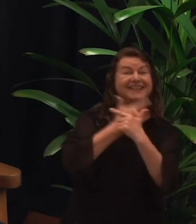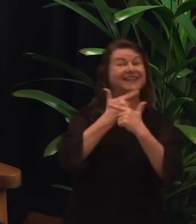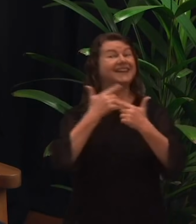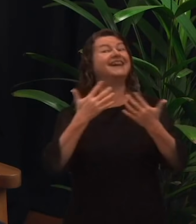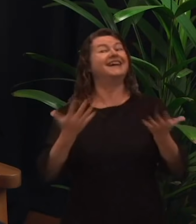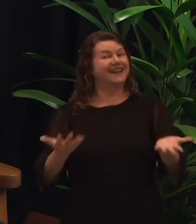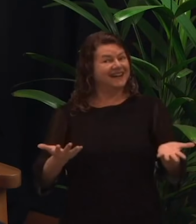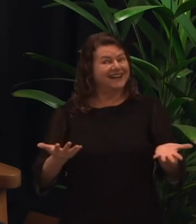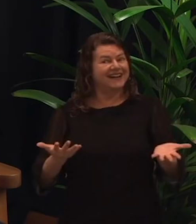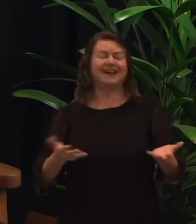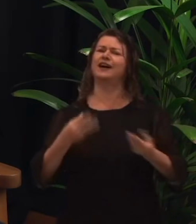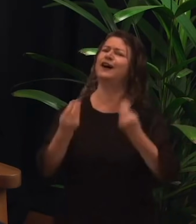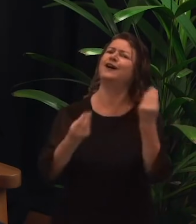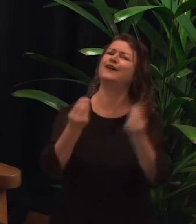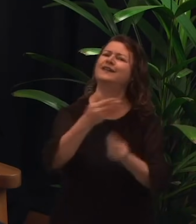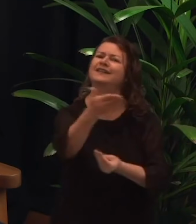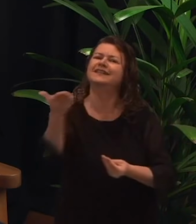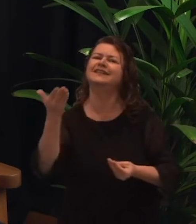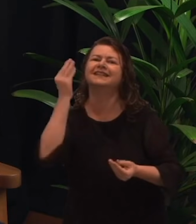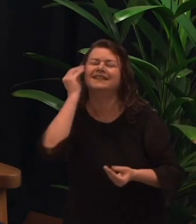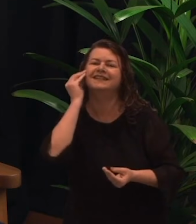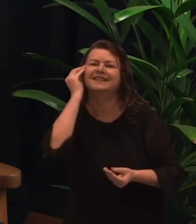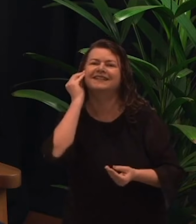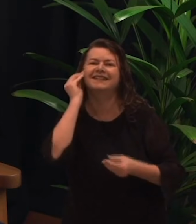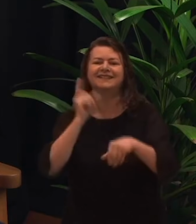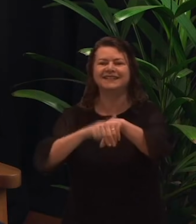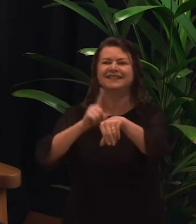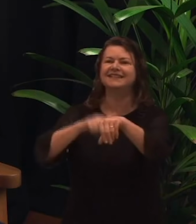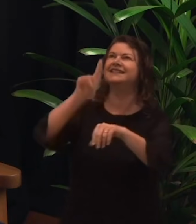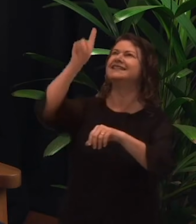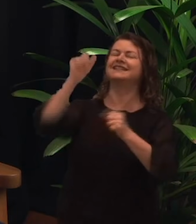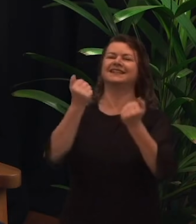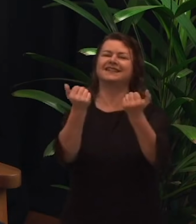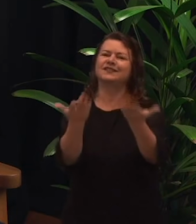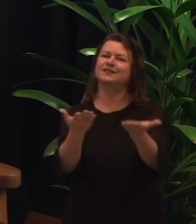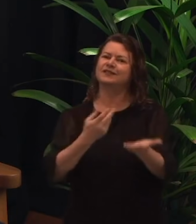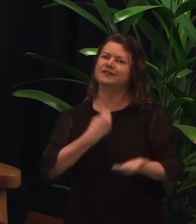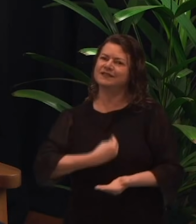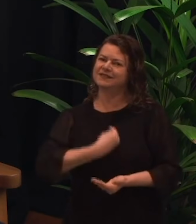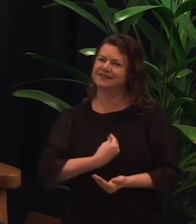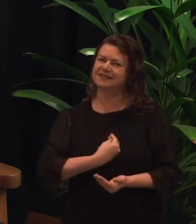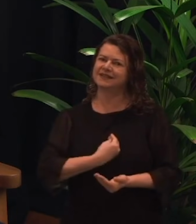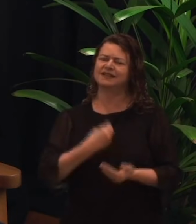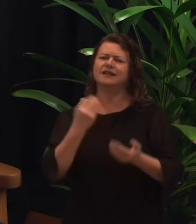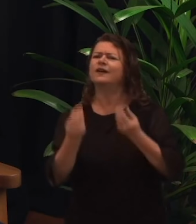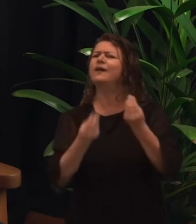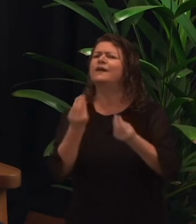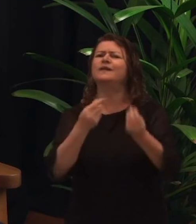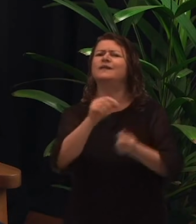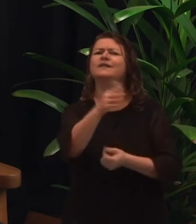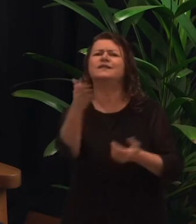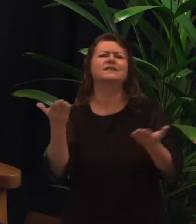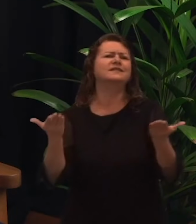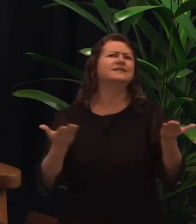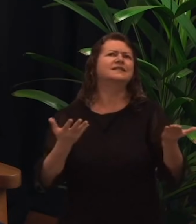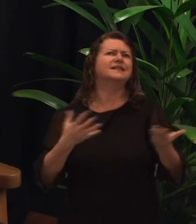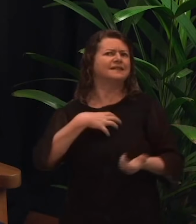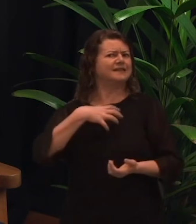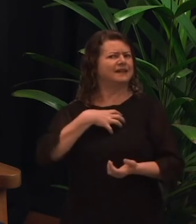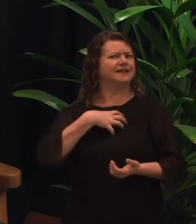rir. Mas como você tem desfrutado do tempo de Deus na sua vida? Como você age diante